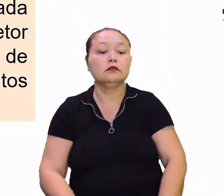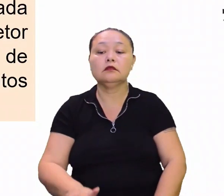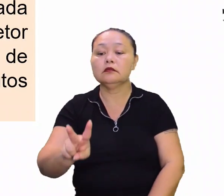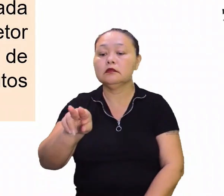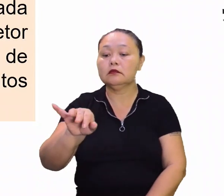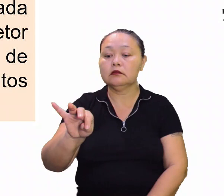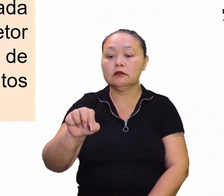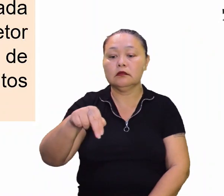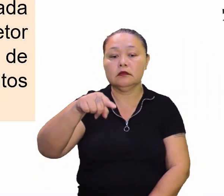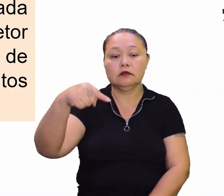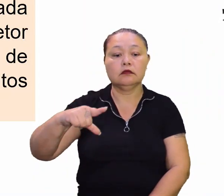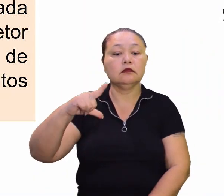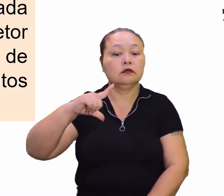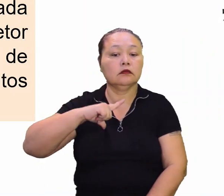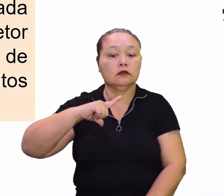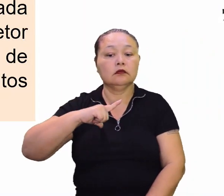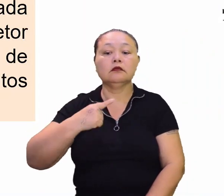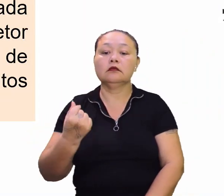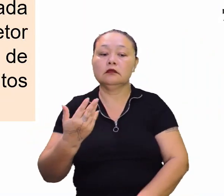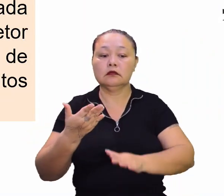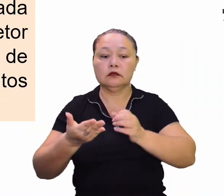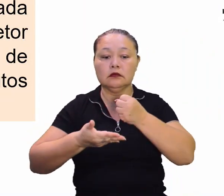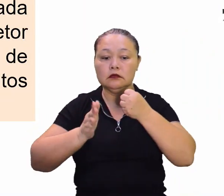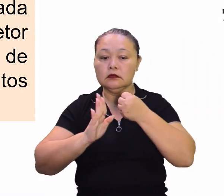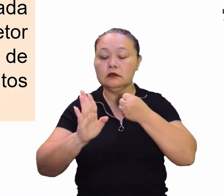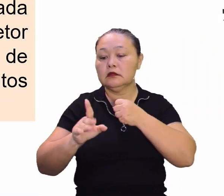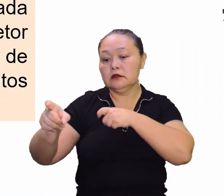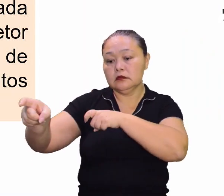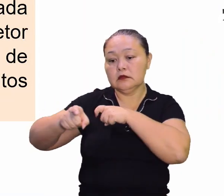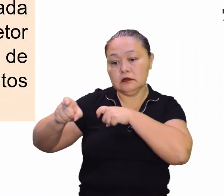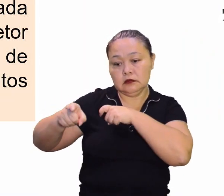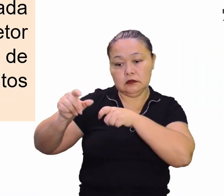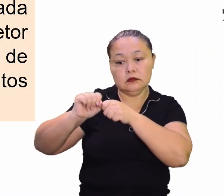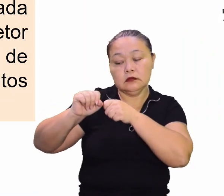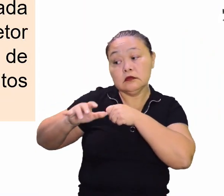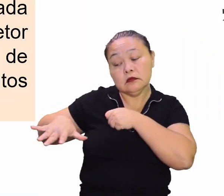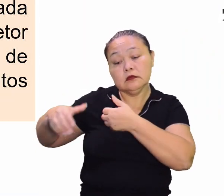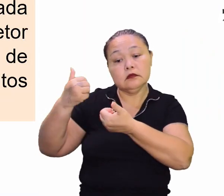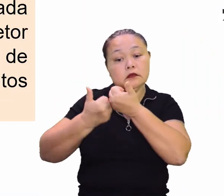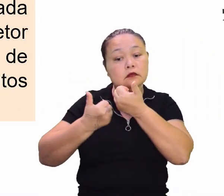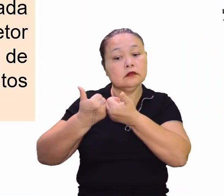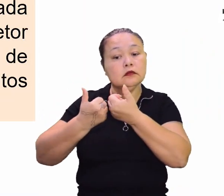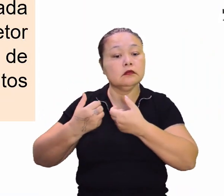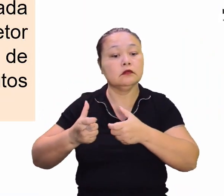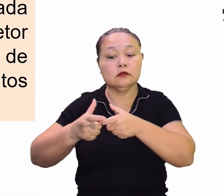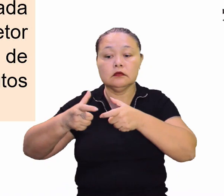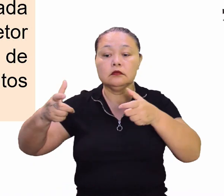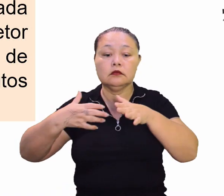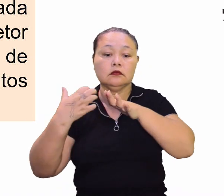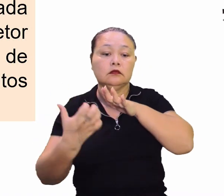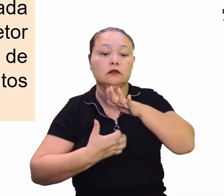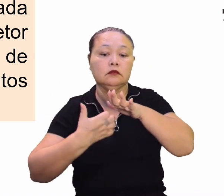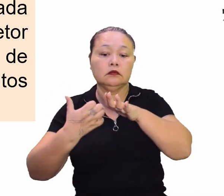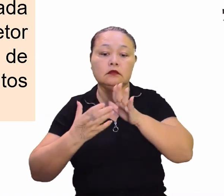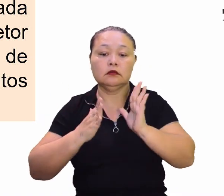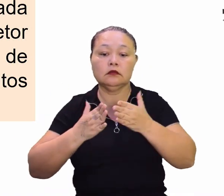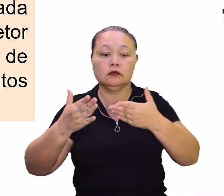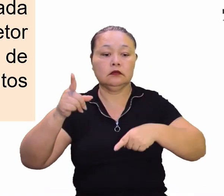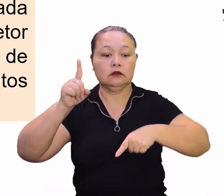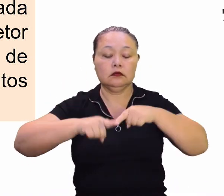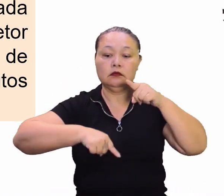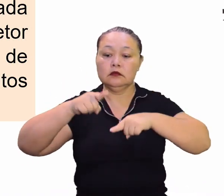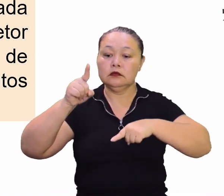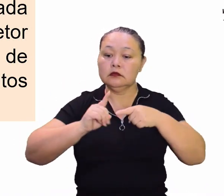O Vietnã, que possuía uma economia baseada no setor agrícola, o arroz, expandiu o setor industrial, com